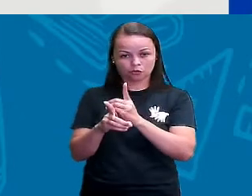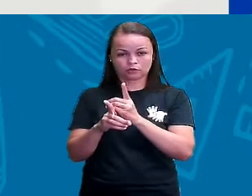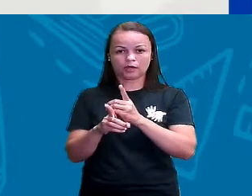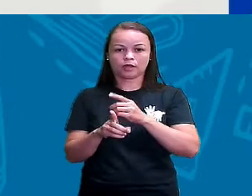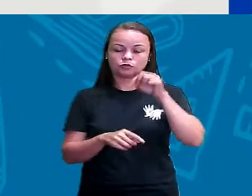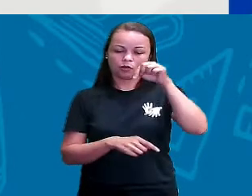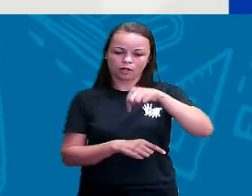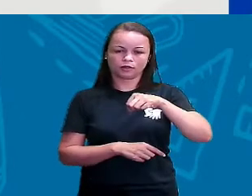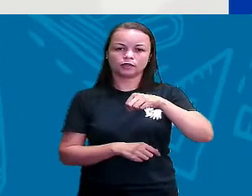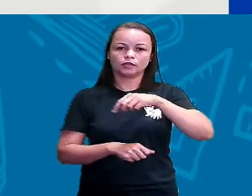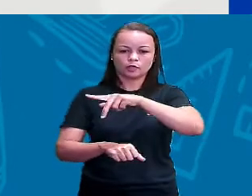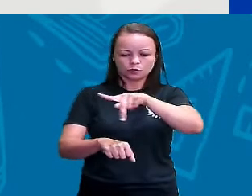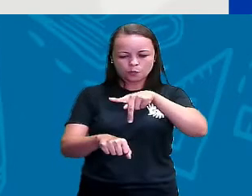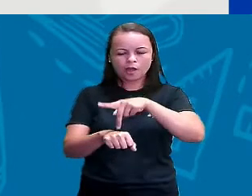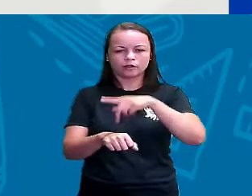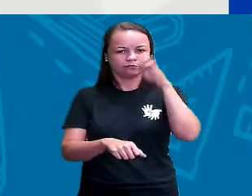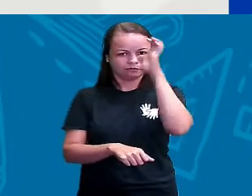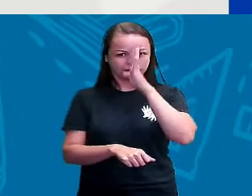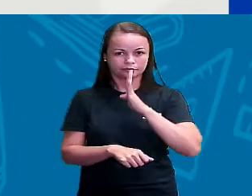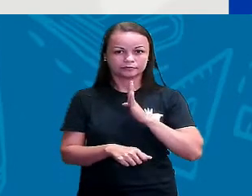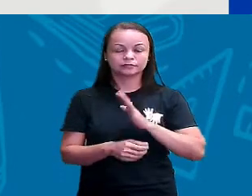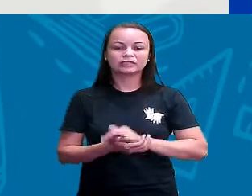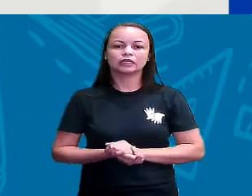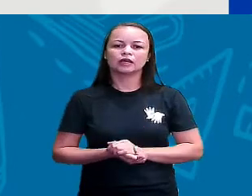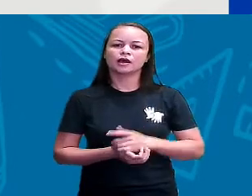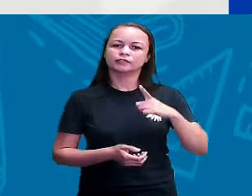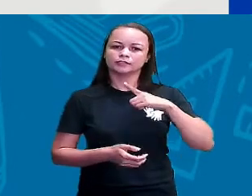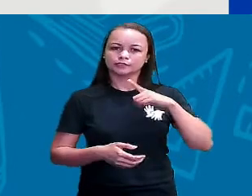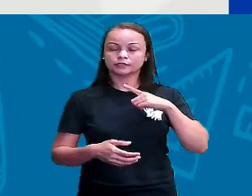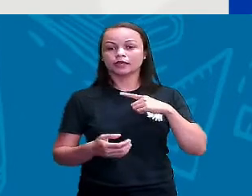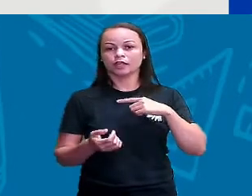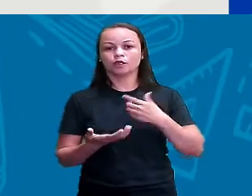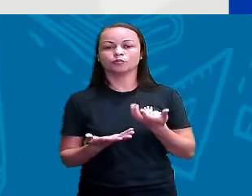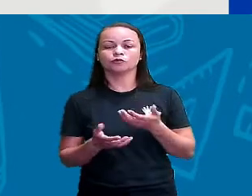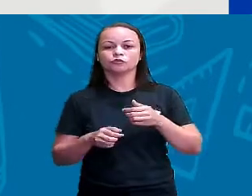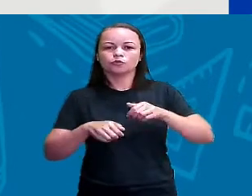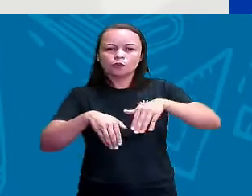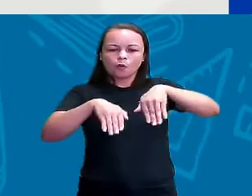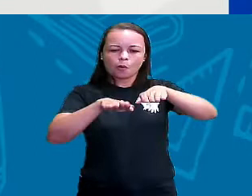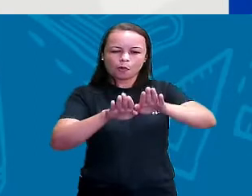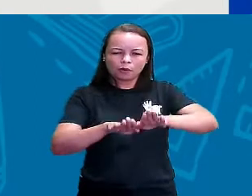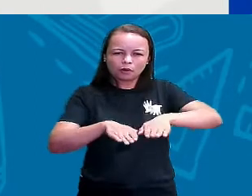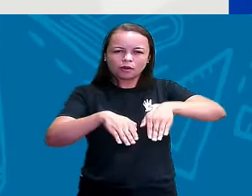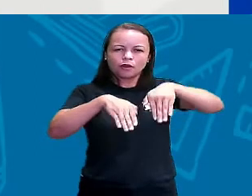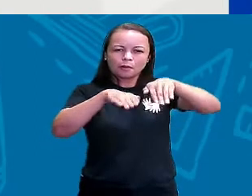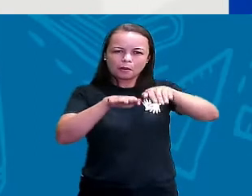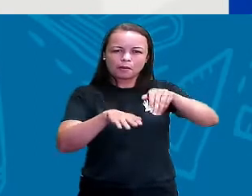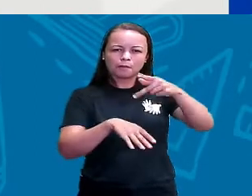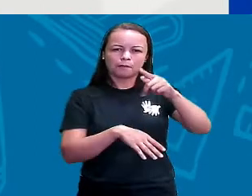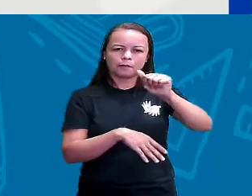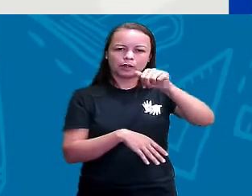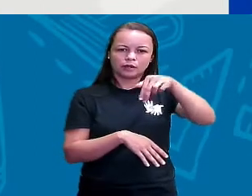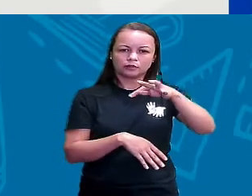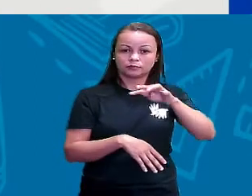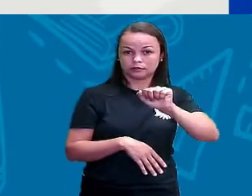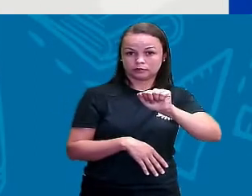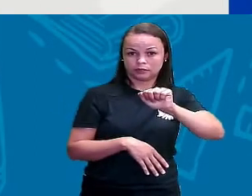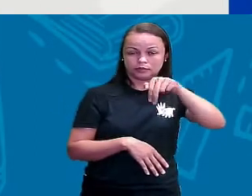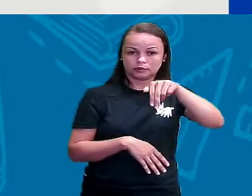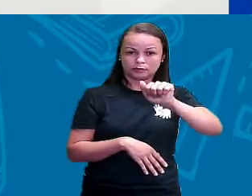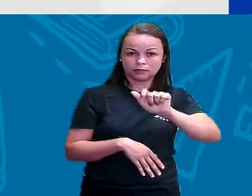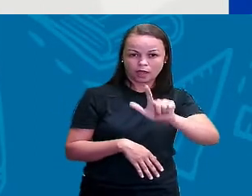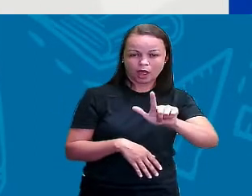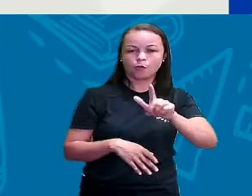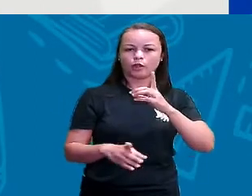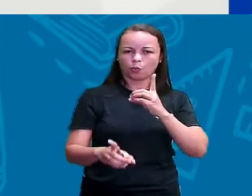nosso país. Nós temos o Pantanal, tá certo? Um importante ambiente também encontrado aqui no nosso